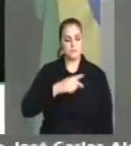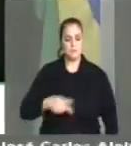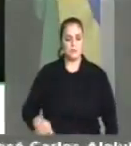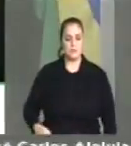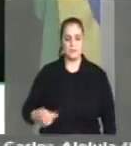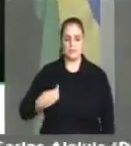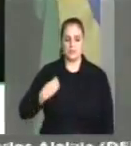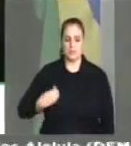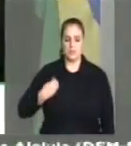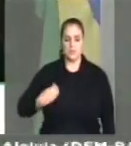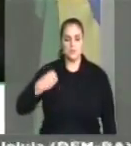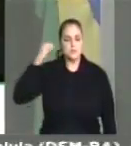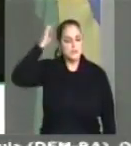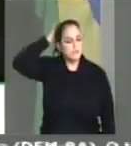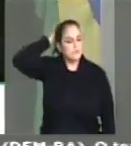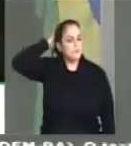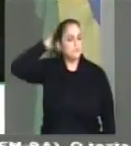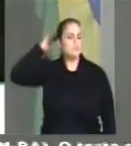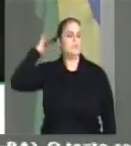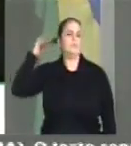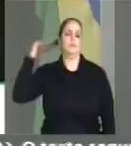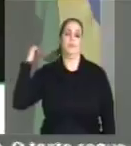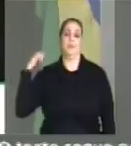aeroporto para visitar o UOL.